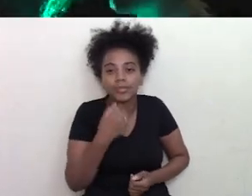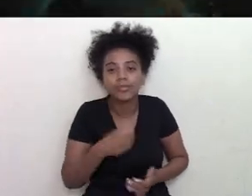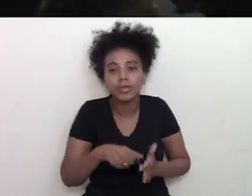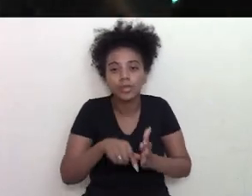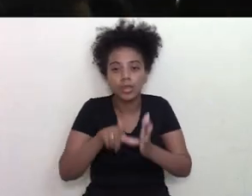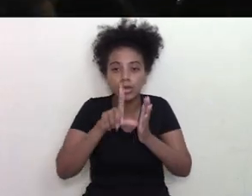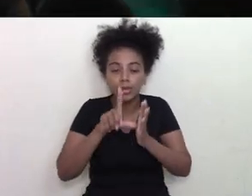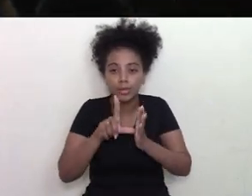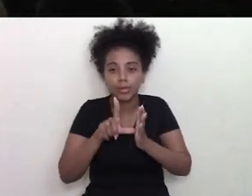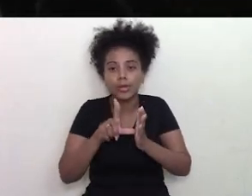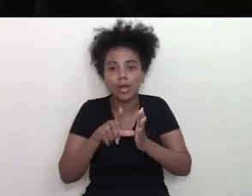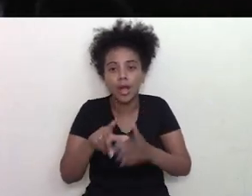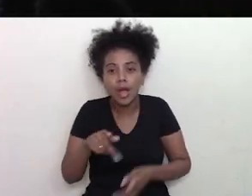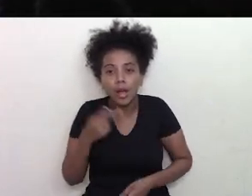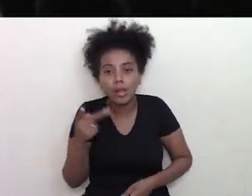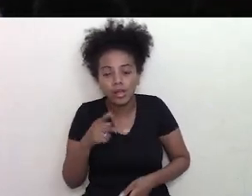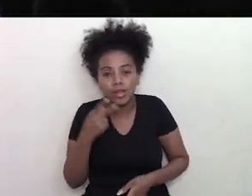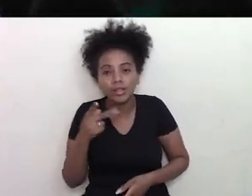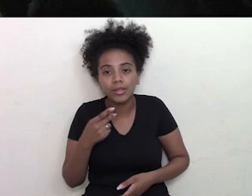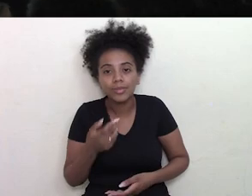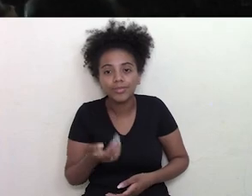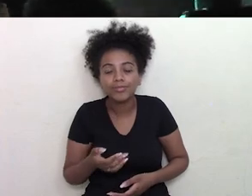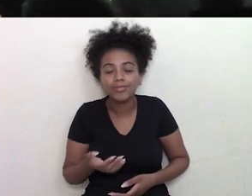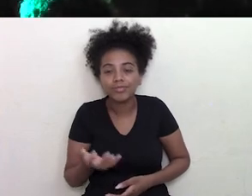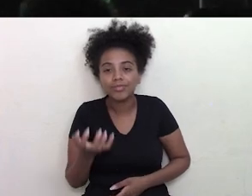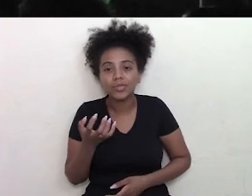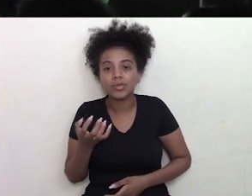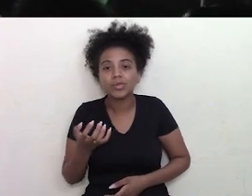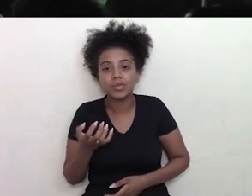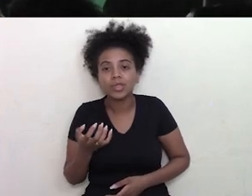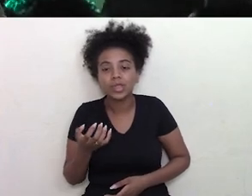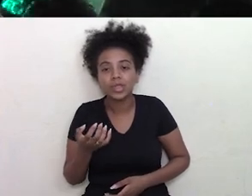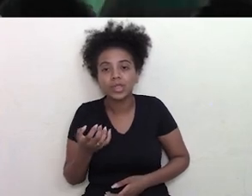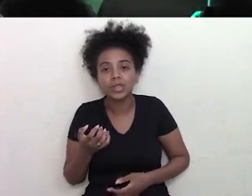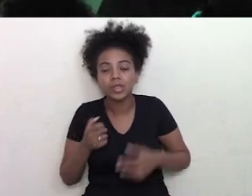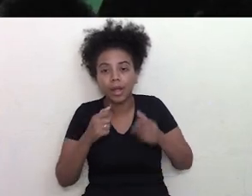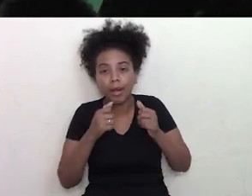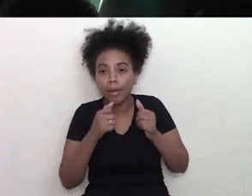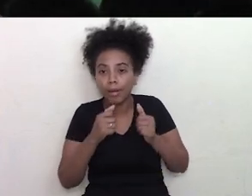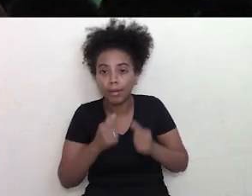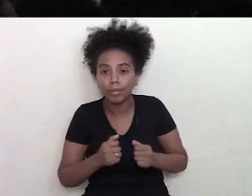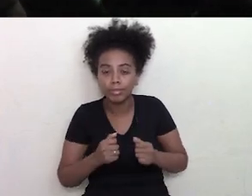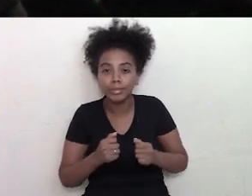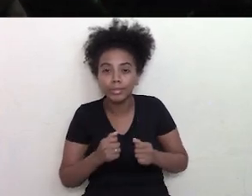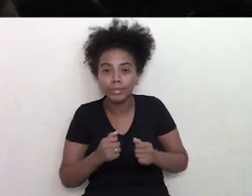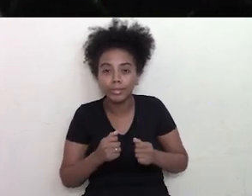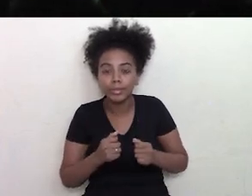isso, queremos saber aqui se a gente já tá...